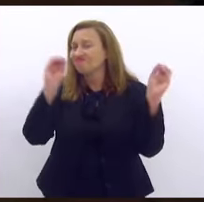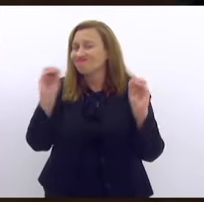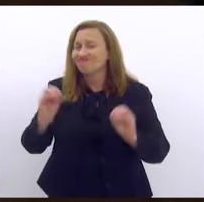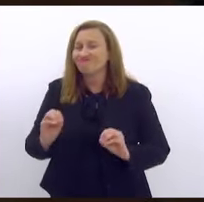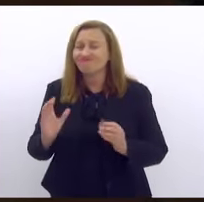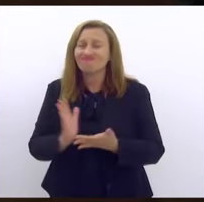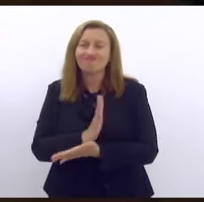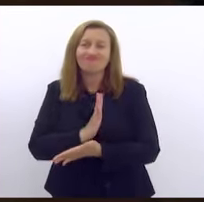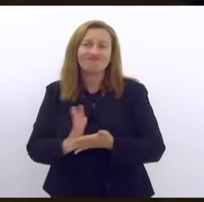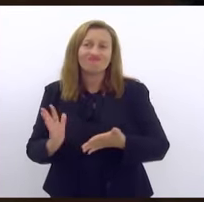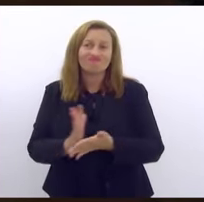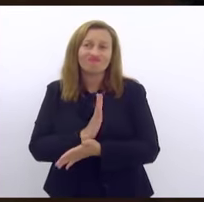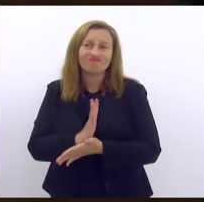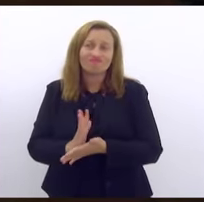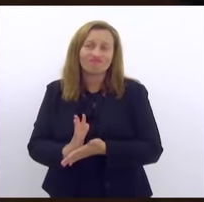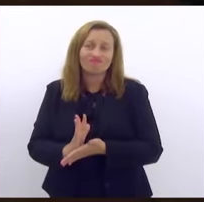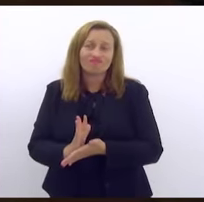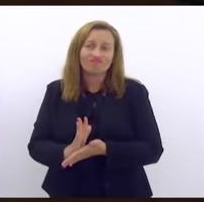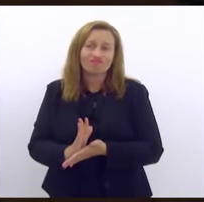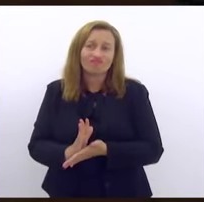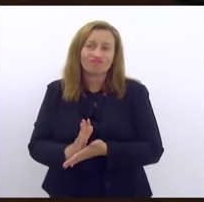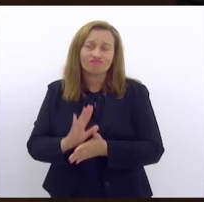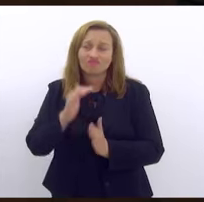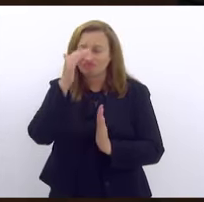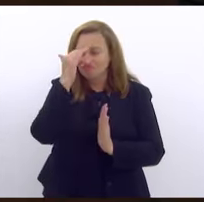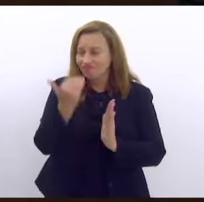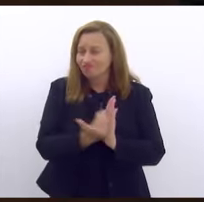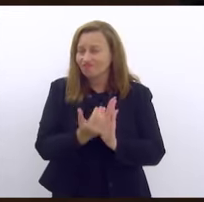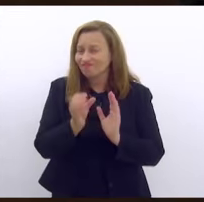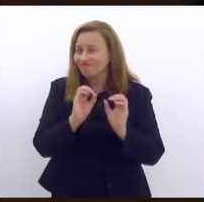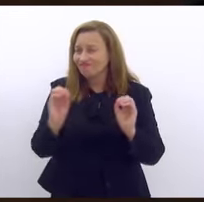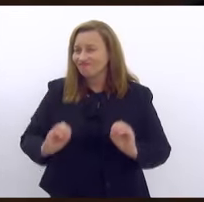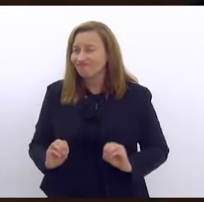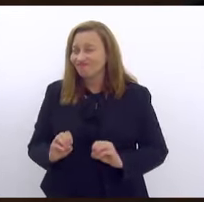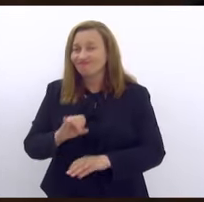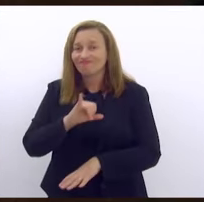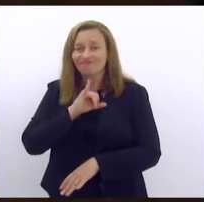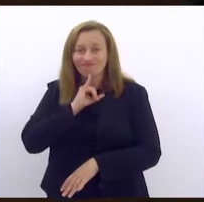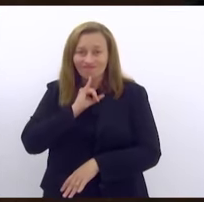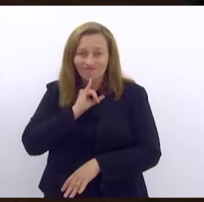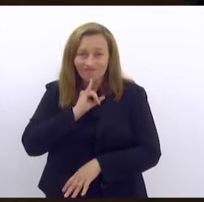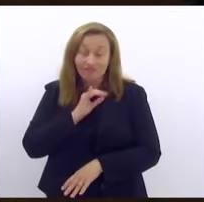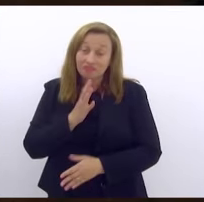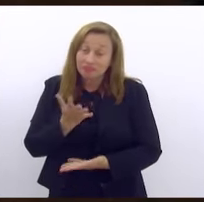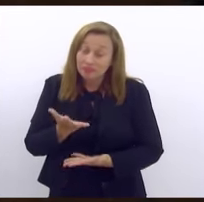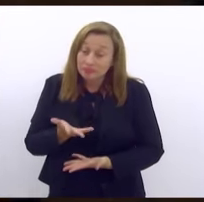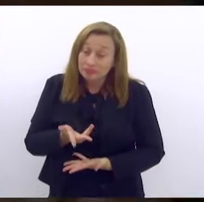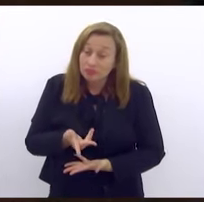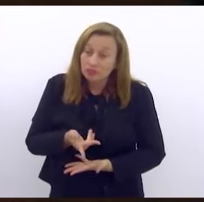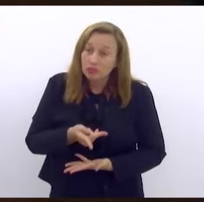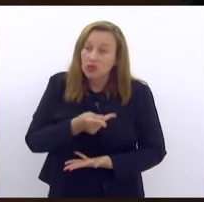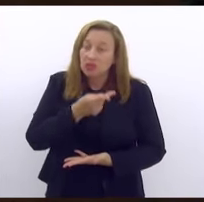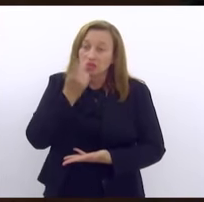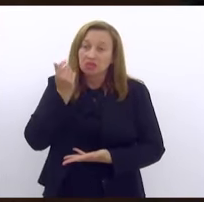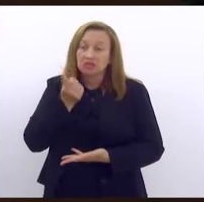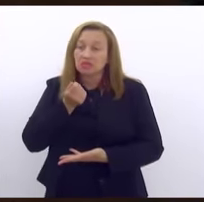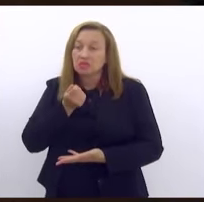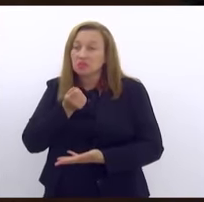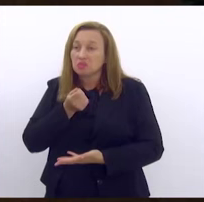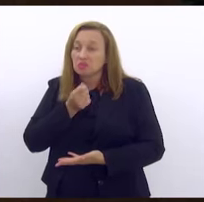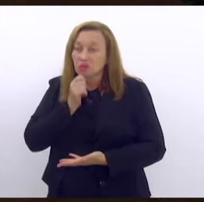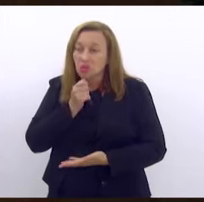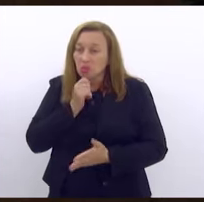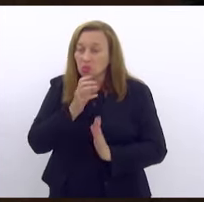sequer saíram do papel ou foram concluídos. Infelizmente, nenhum desses ofícios foram